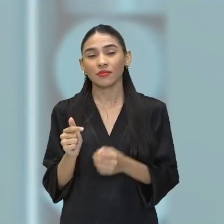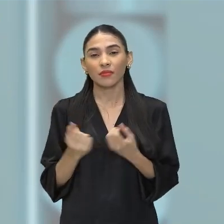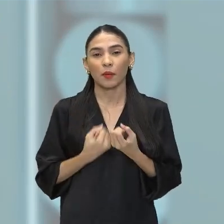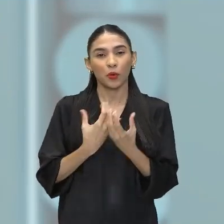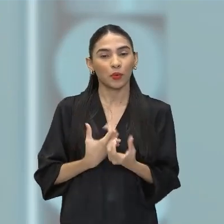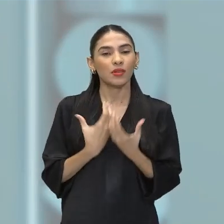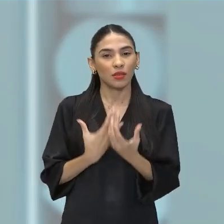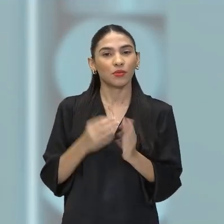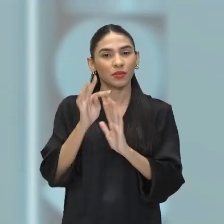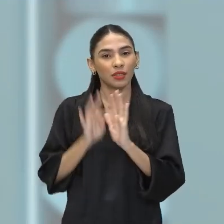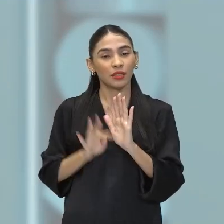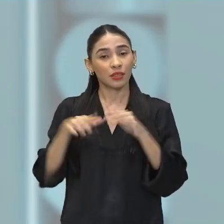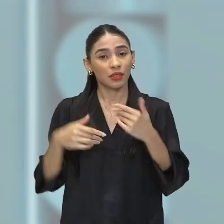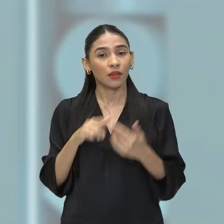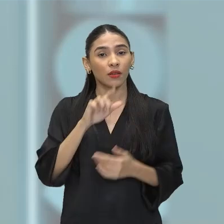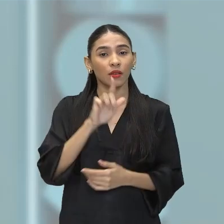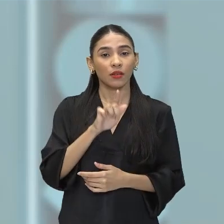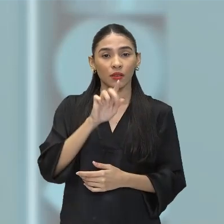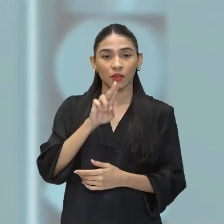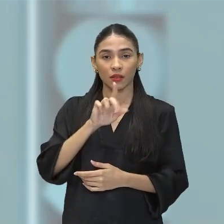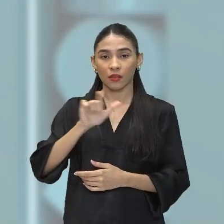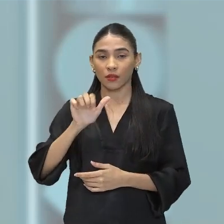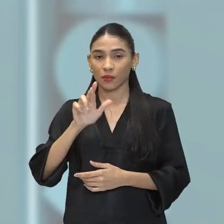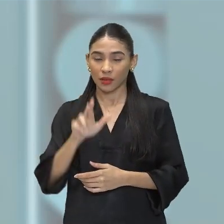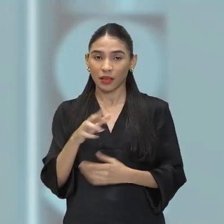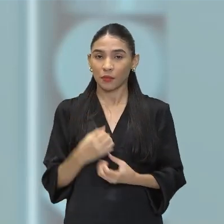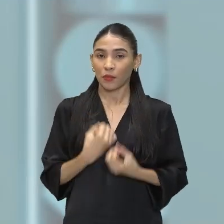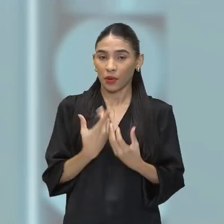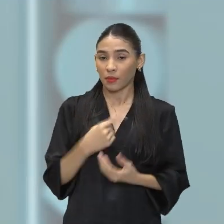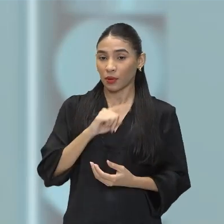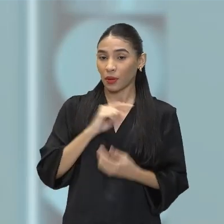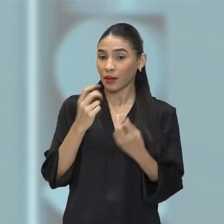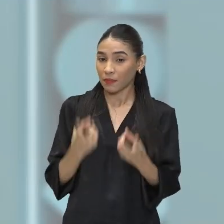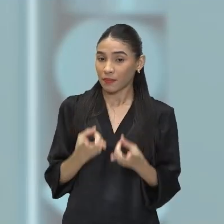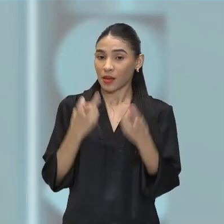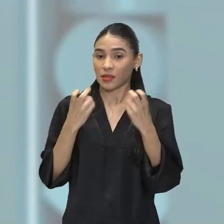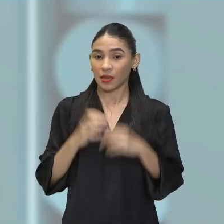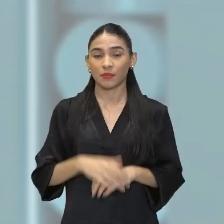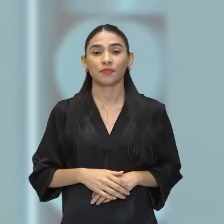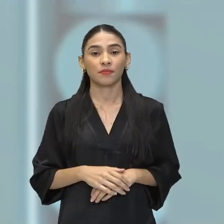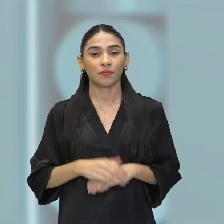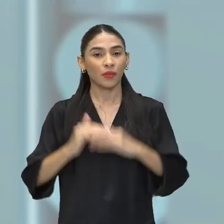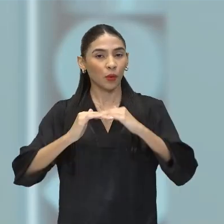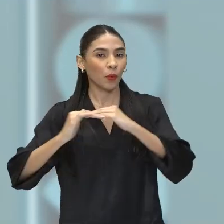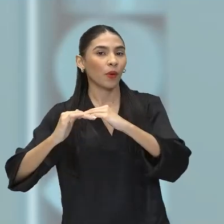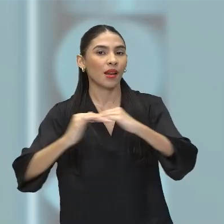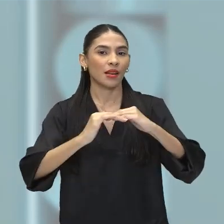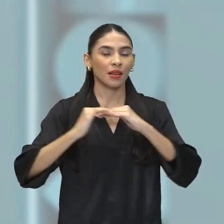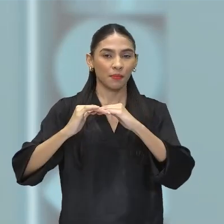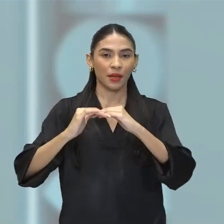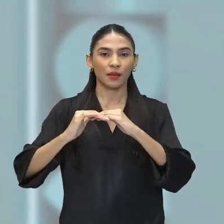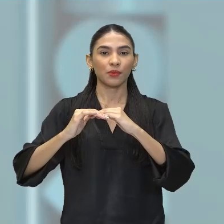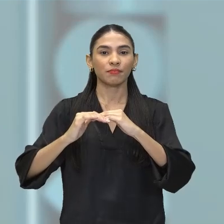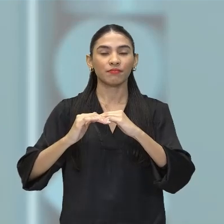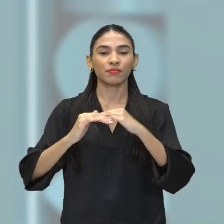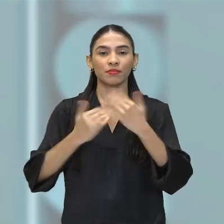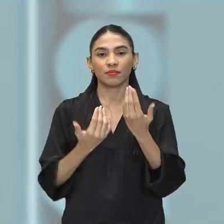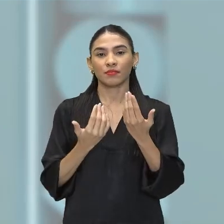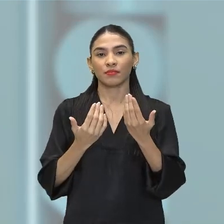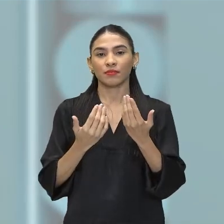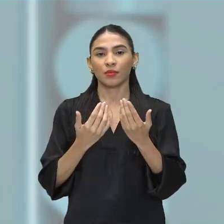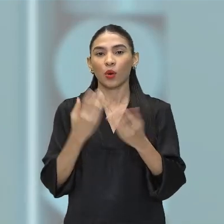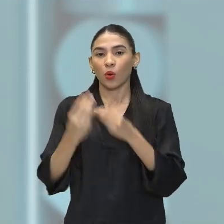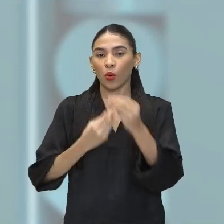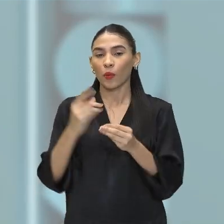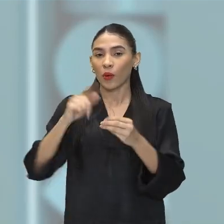produção desse texto. Então Ferreira Goulart, com esse poema, aí nós podemos perceber o seu alinhamento, a sua filiação ao